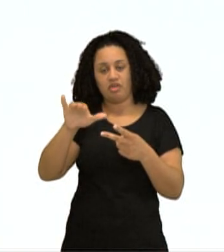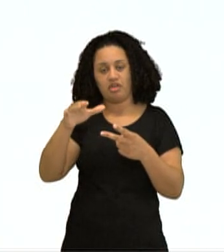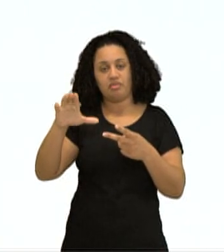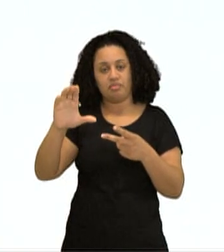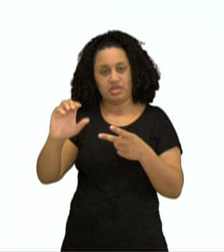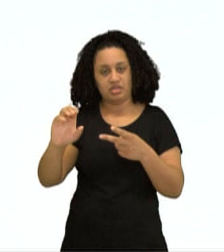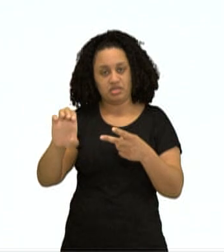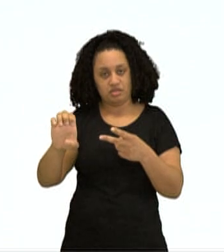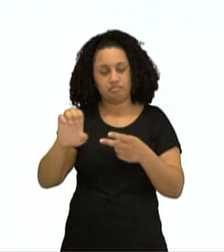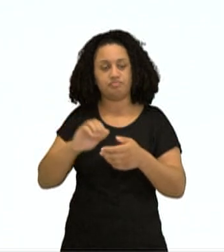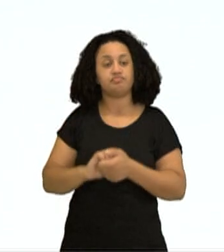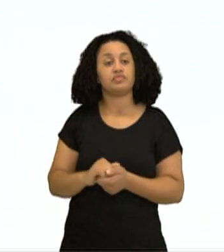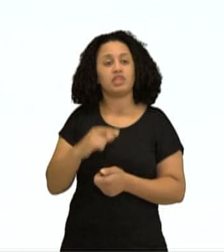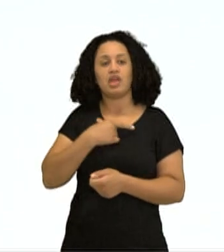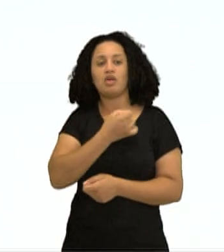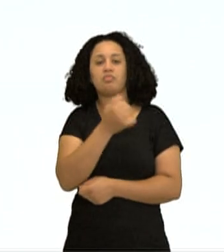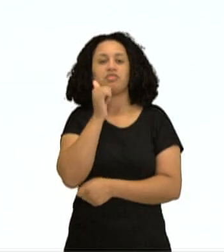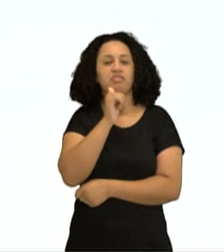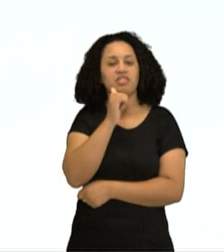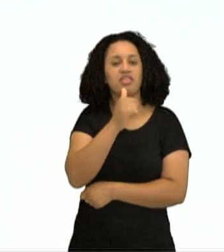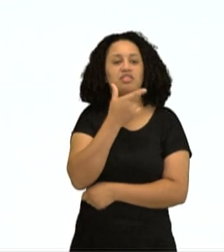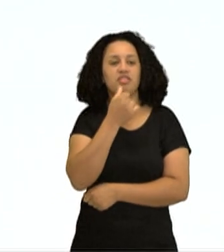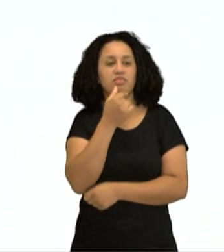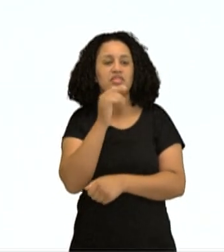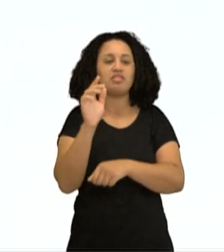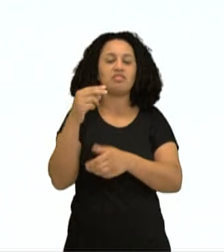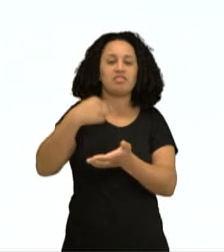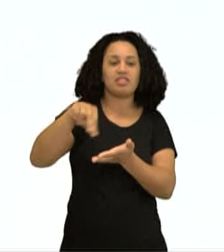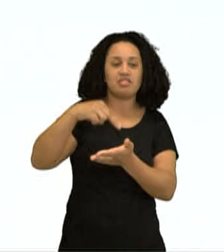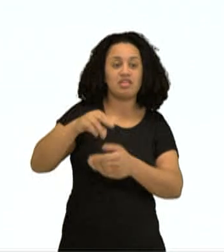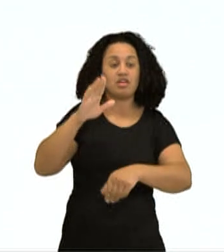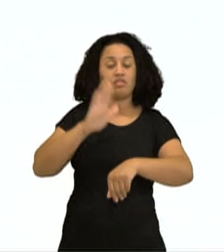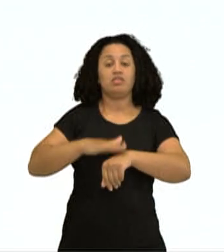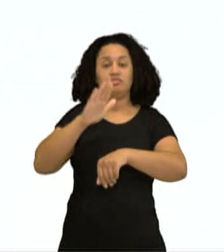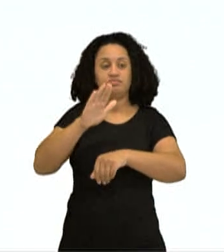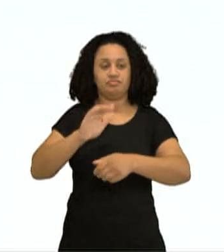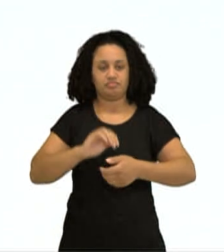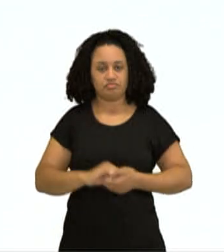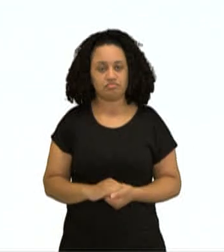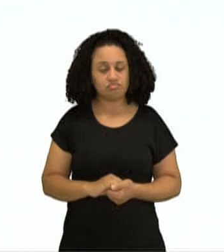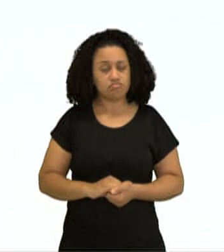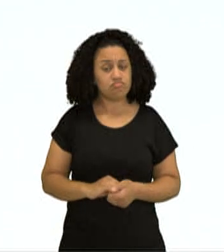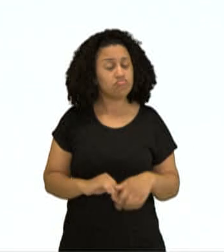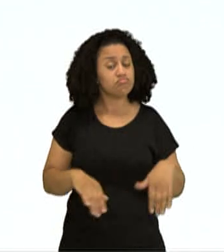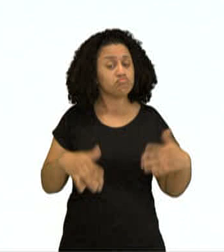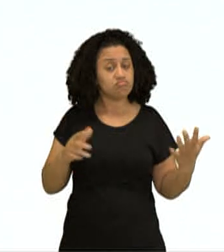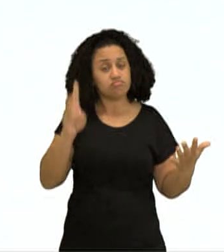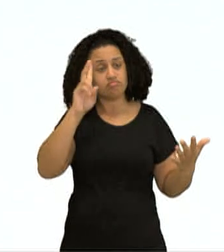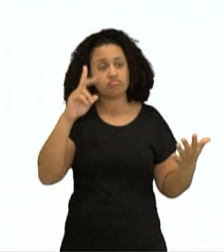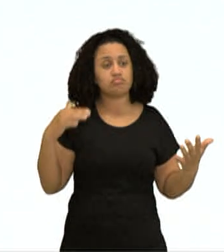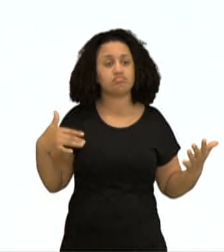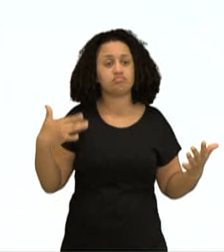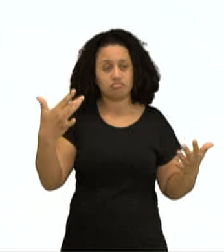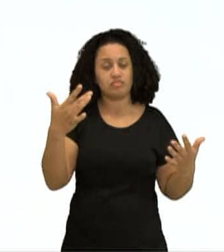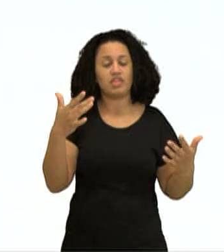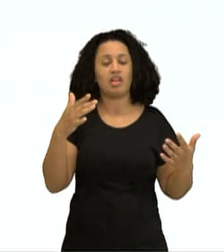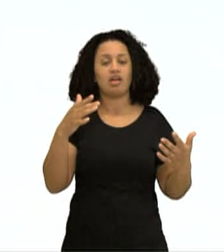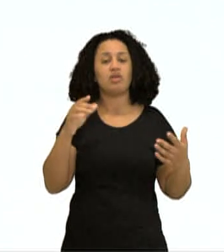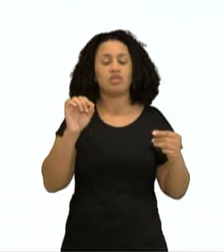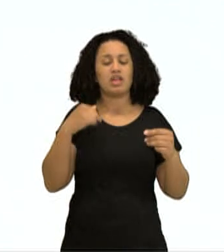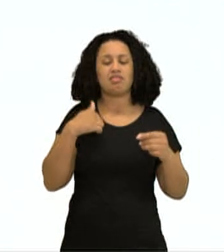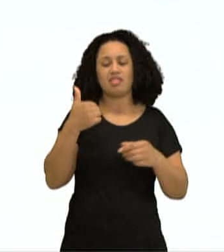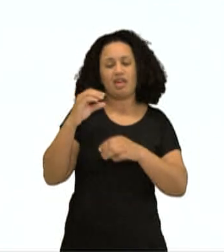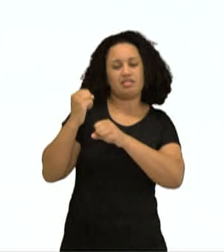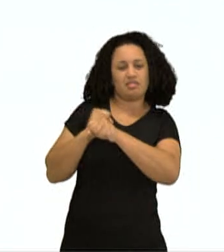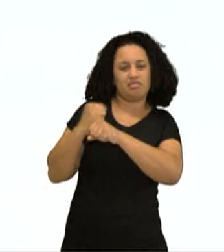meninos dançando juntos ao mesmo tempo. Embora a história do moderno flash mob seja de apenas 10